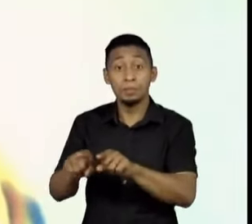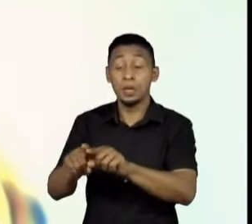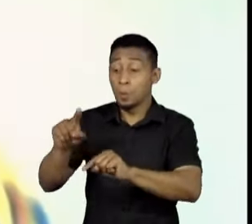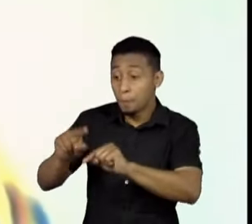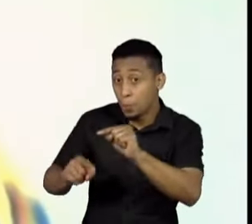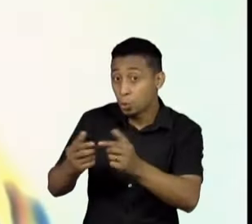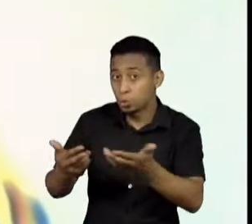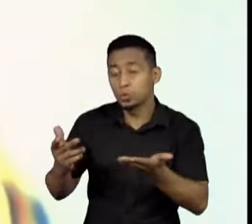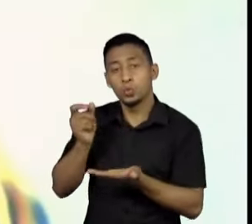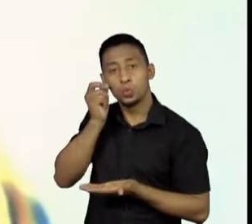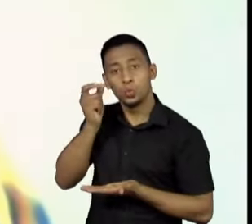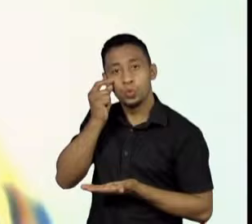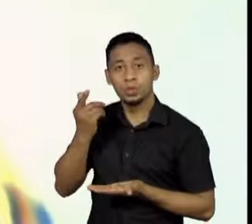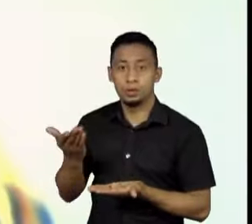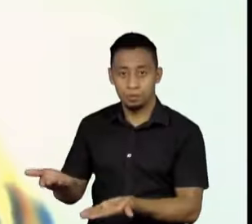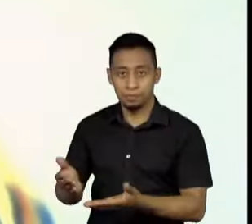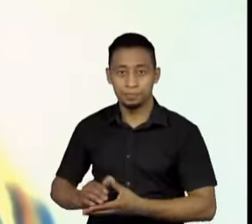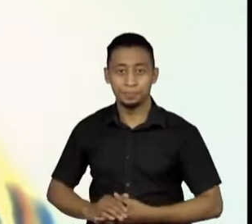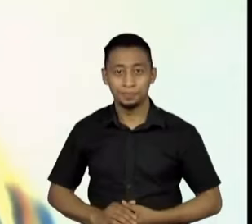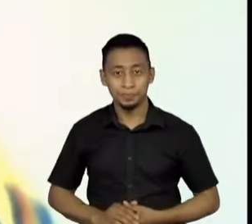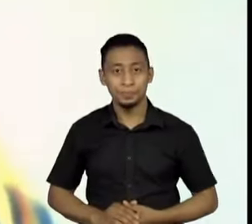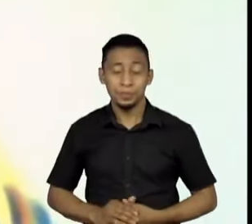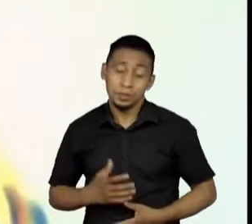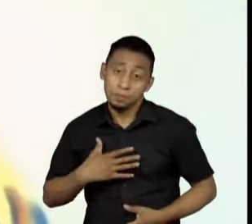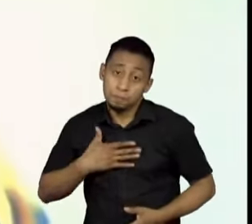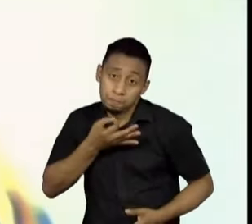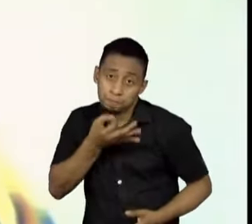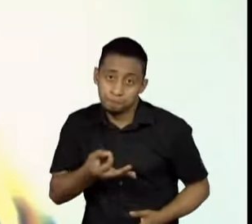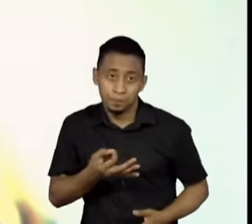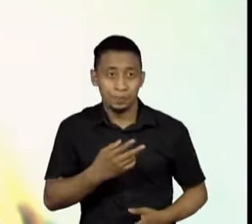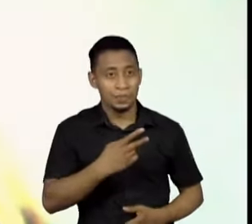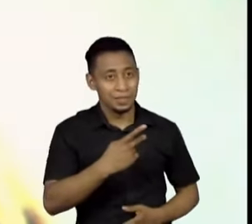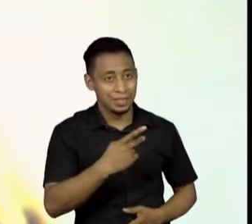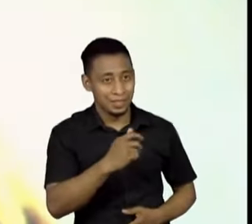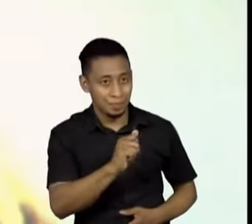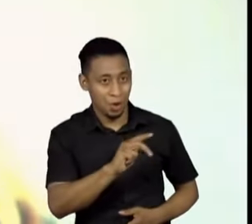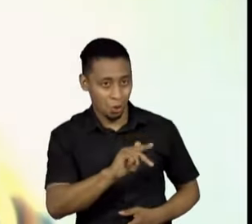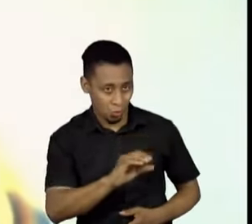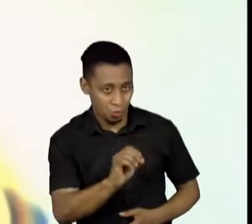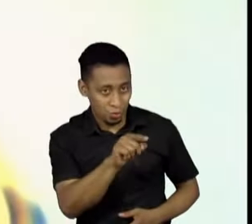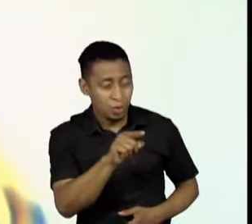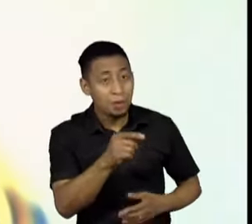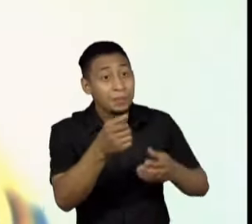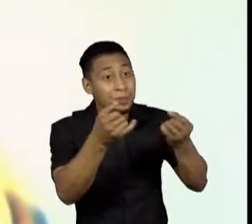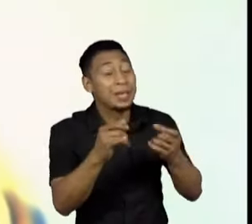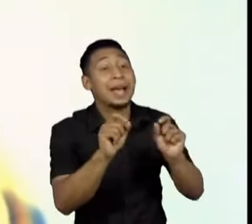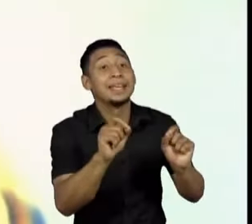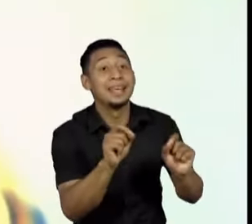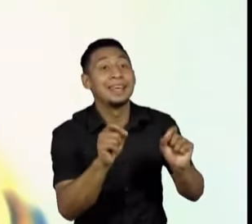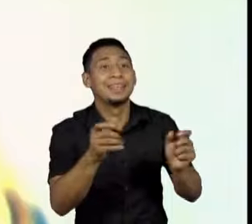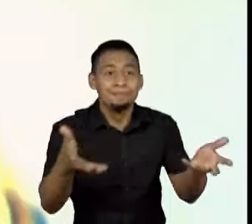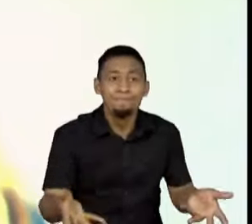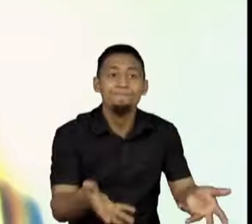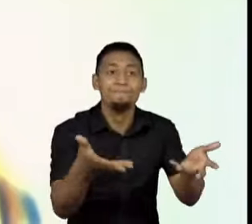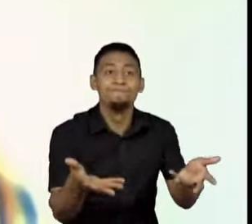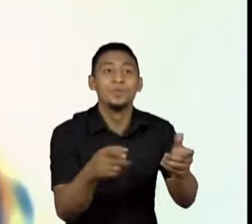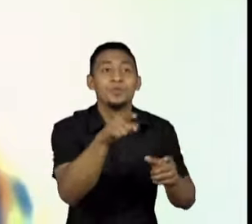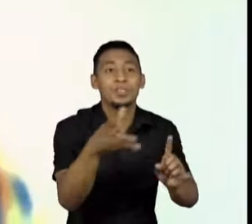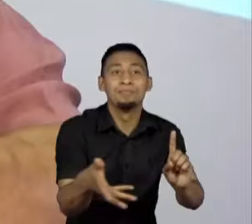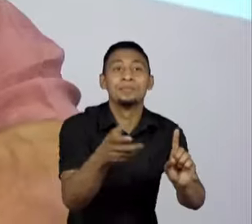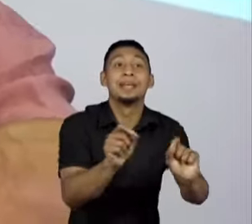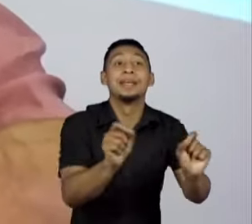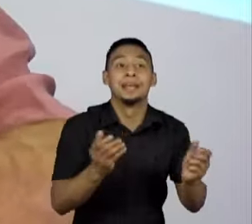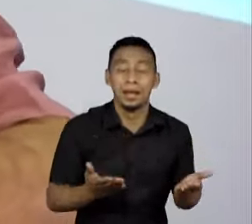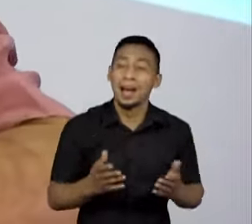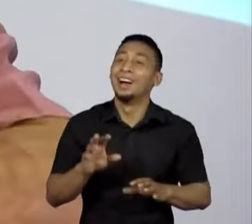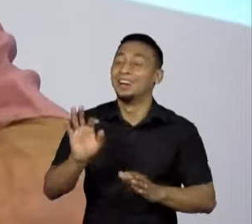produtos culturais. Paulo, por favor. Acho que... Ah, faltou você falar quem tem te inspirado. Ah, sim,